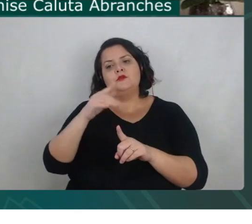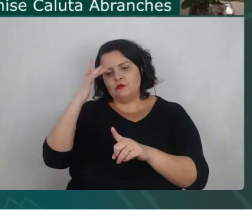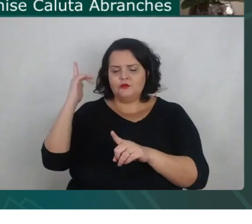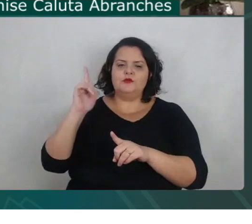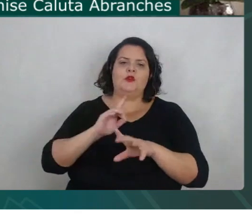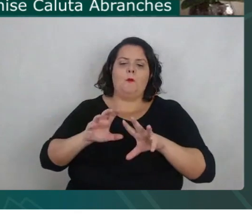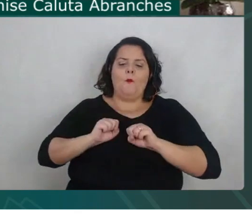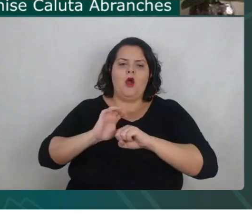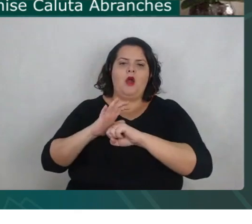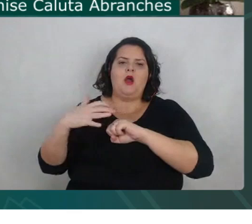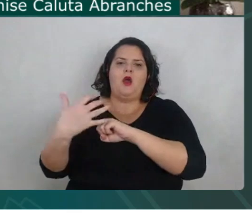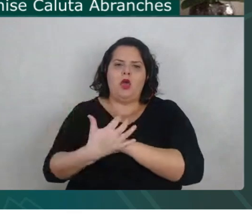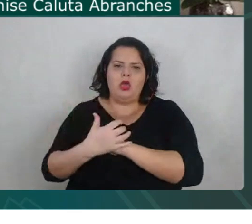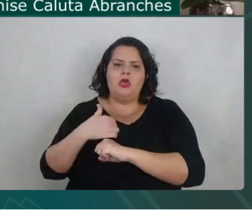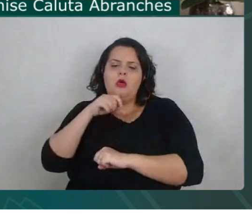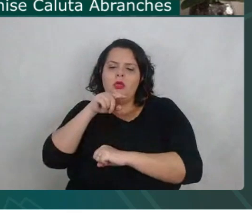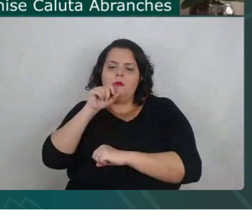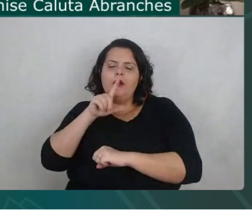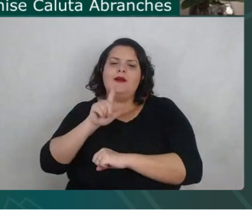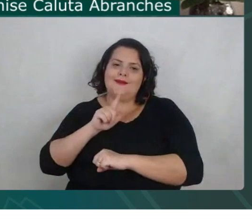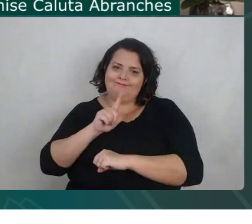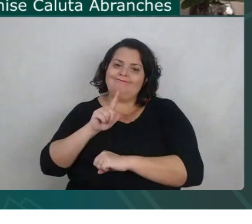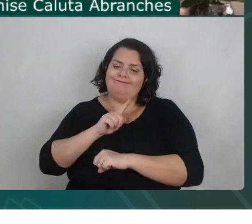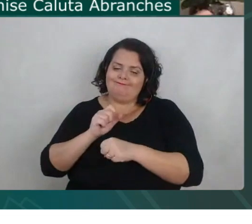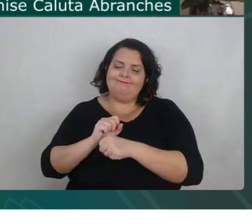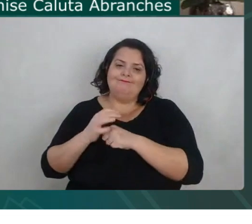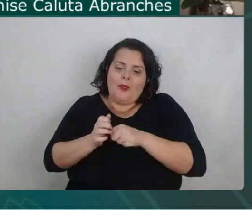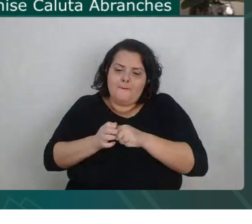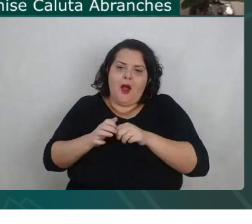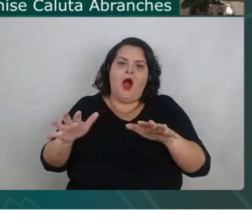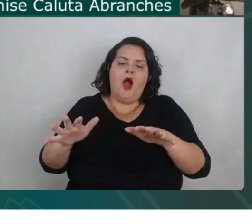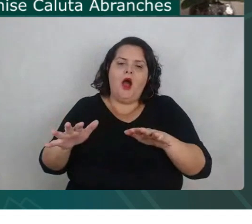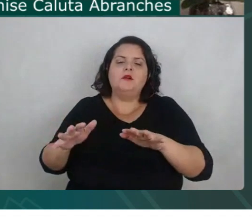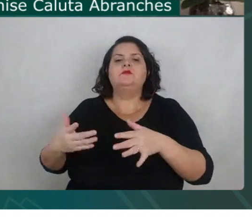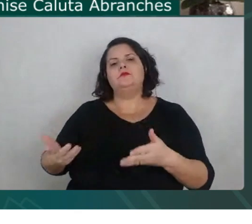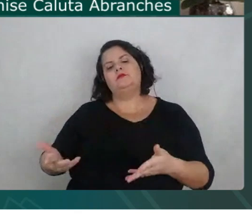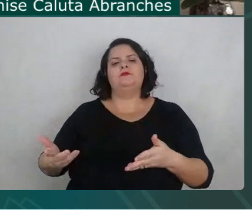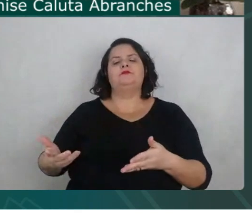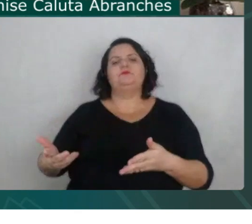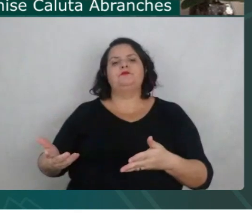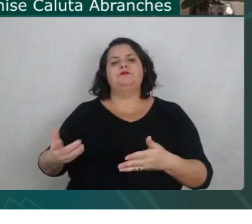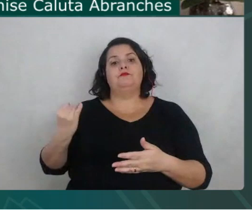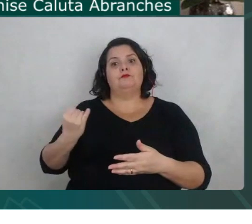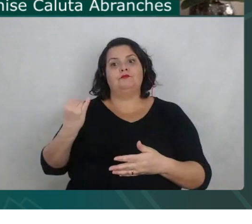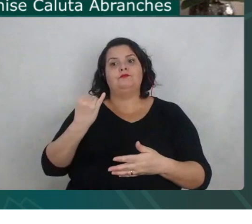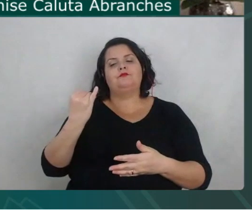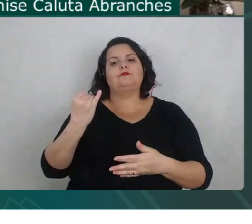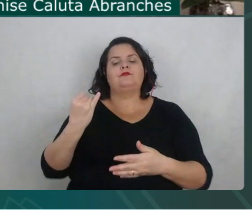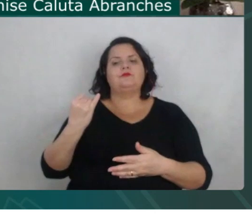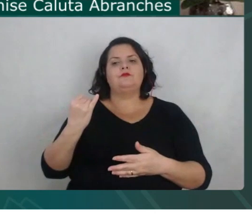que tem uma saliva com essa possibilidade de transmissibilidade, o ideal é o